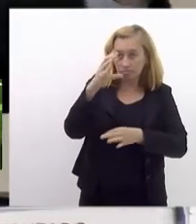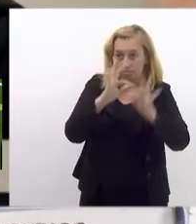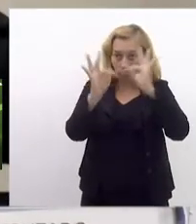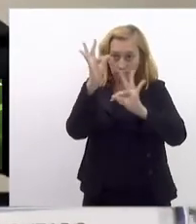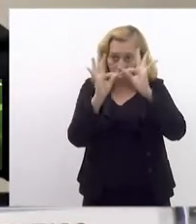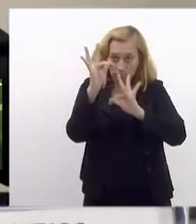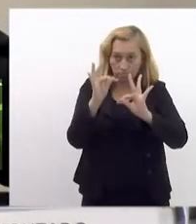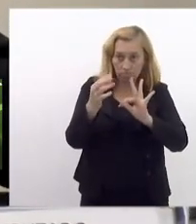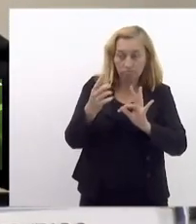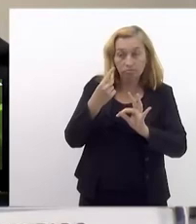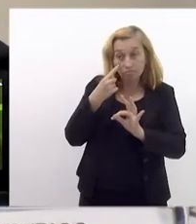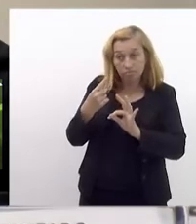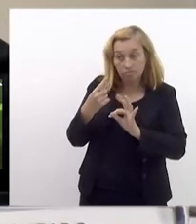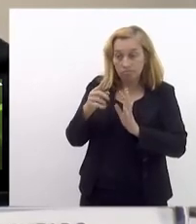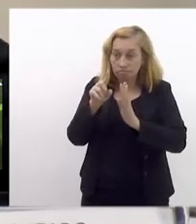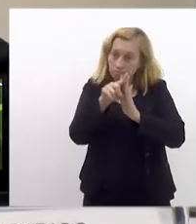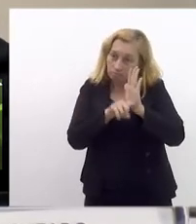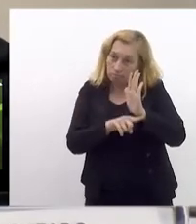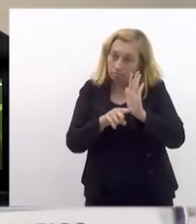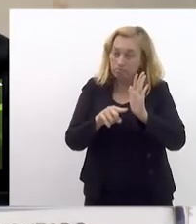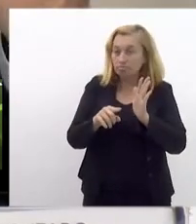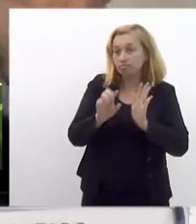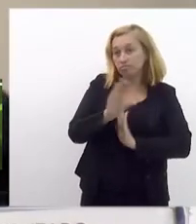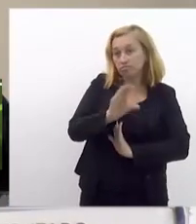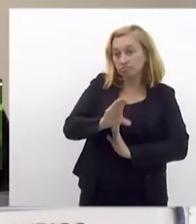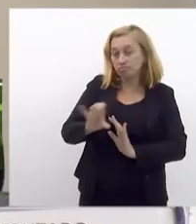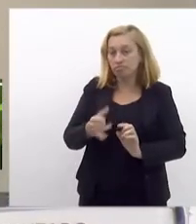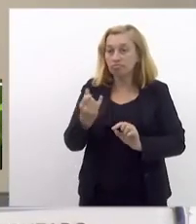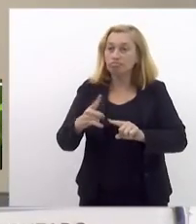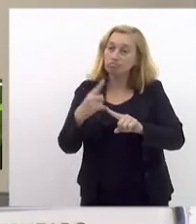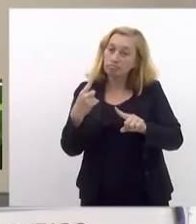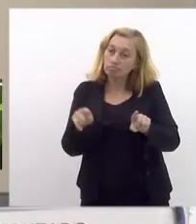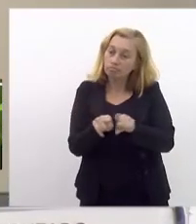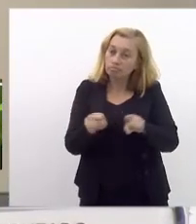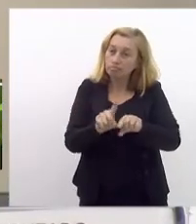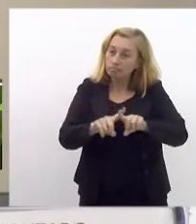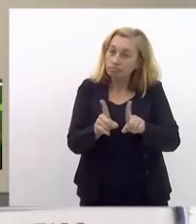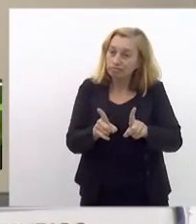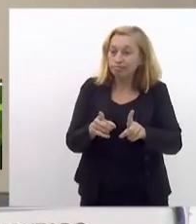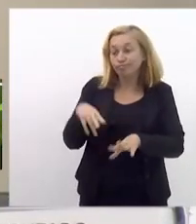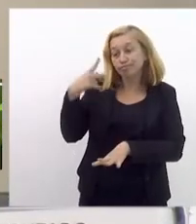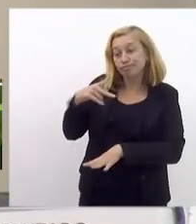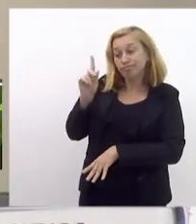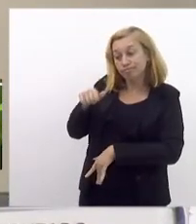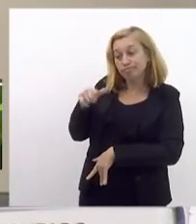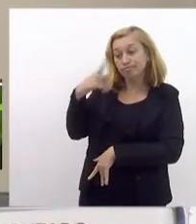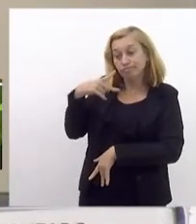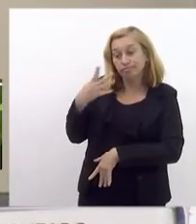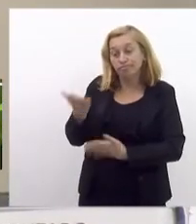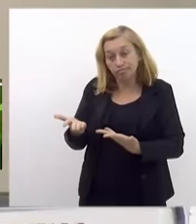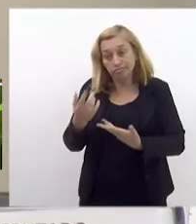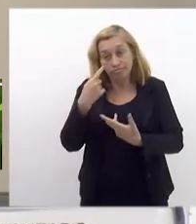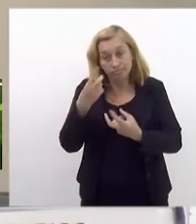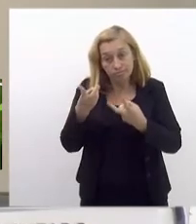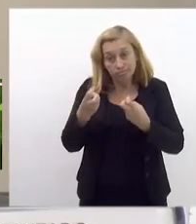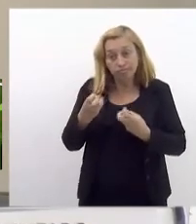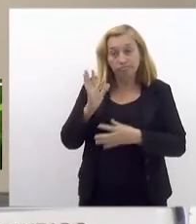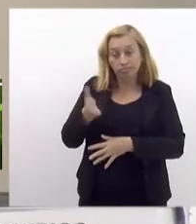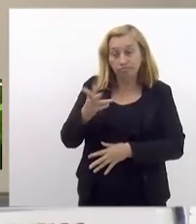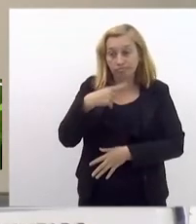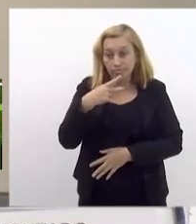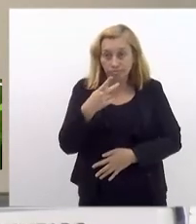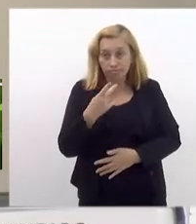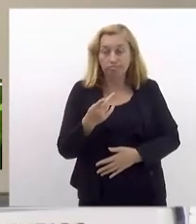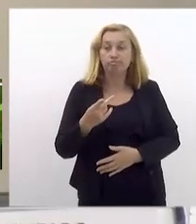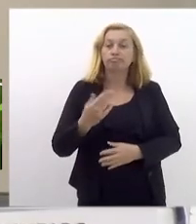gente tem conseguido fazer esses acordos com a CCJ também, mas né, parlamento é parlamento. De qualquer maneira, essa observação já tinha sido feita e